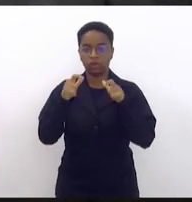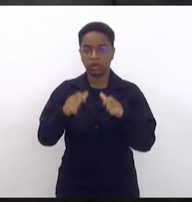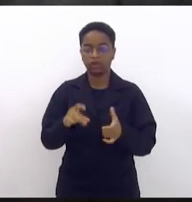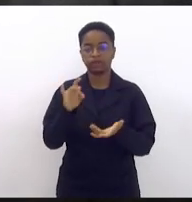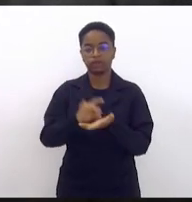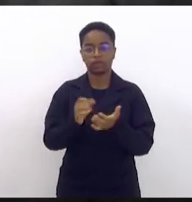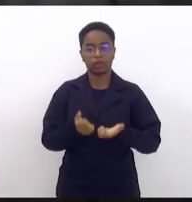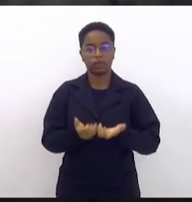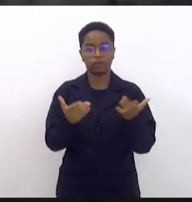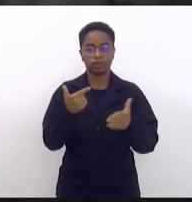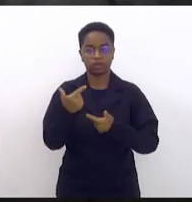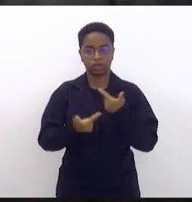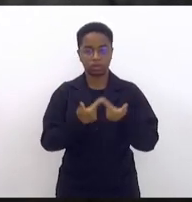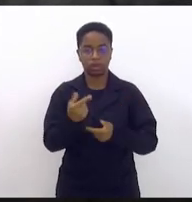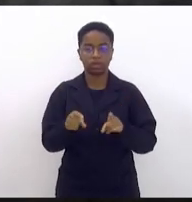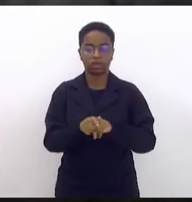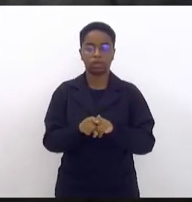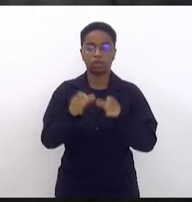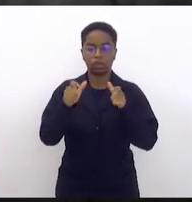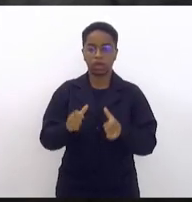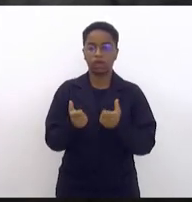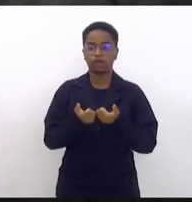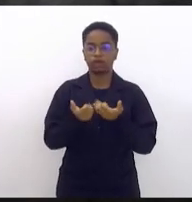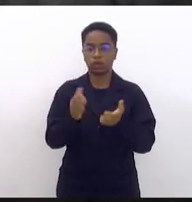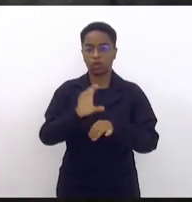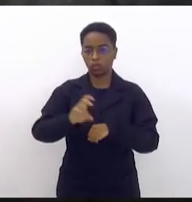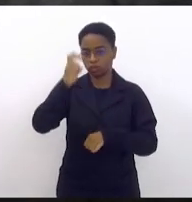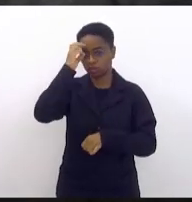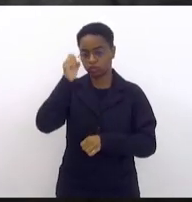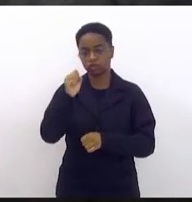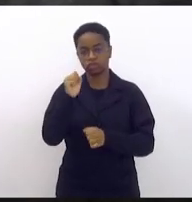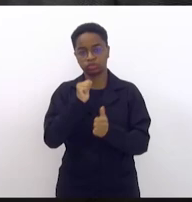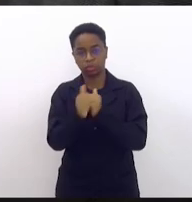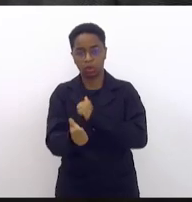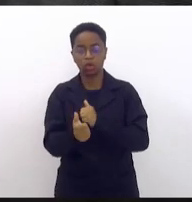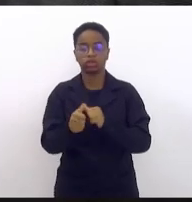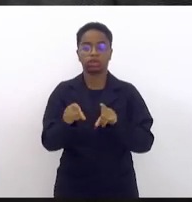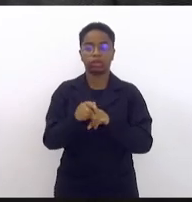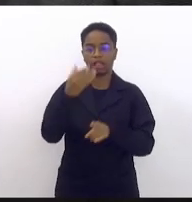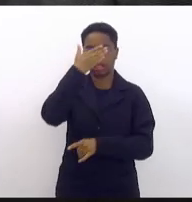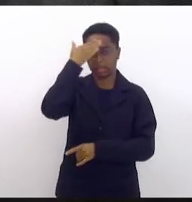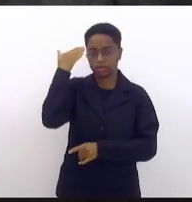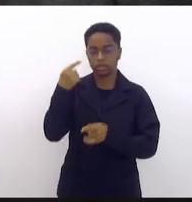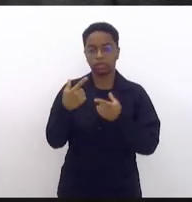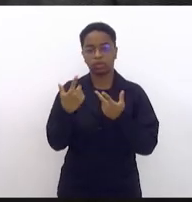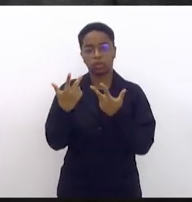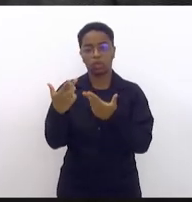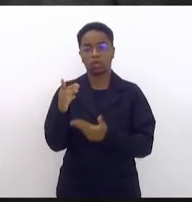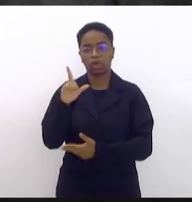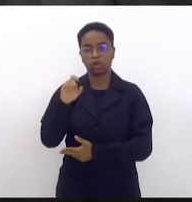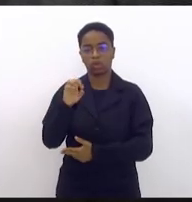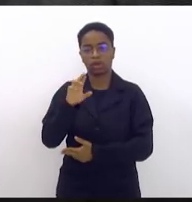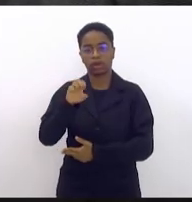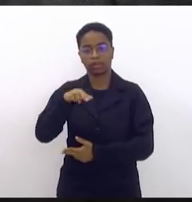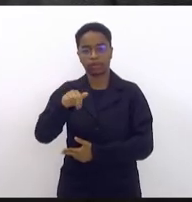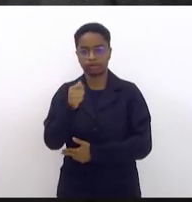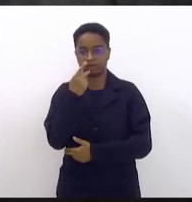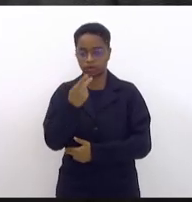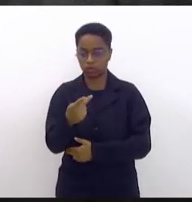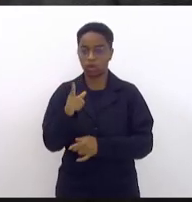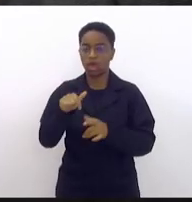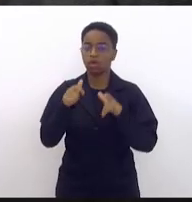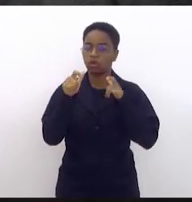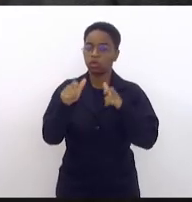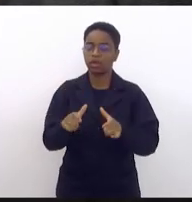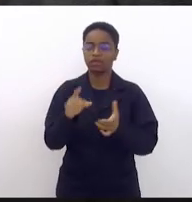empregabilidade é um espaço de Cultura de esporte de lazer conforme a Dra Lorena falou aqui um espaço onde a gente possa